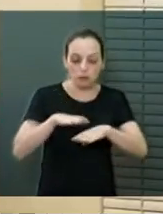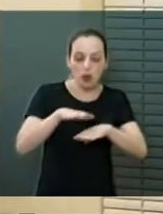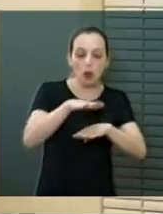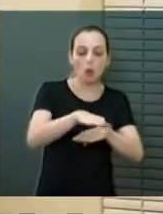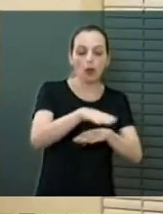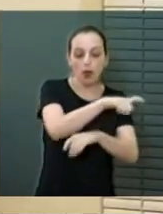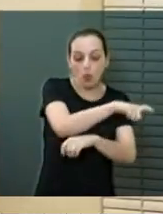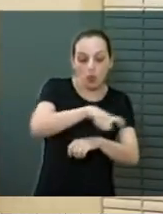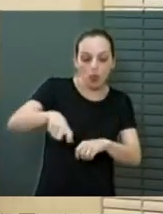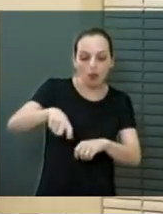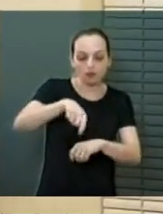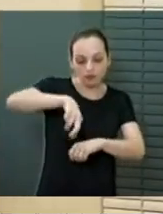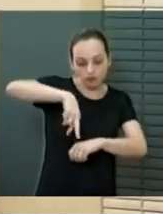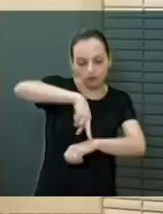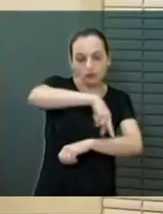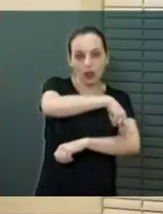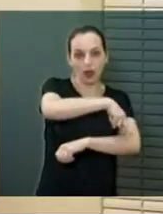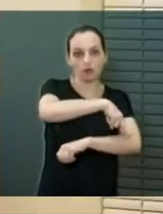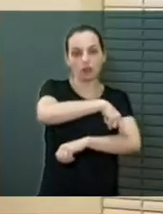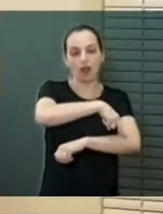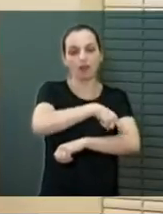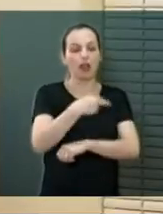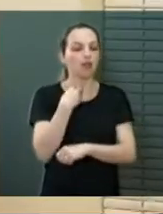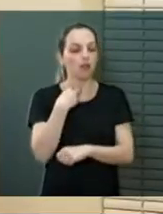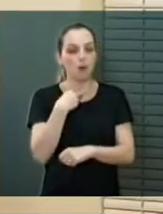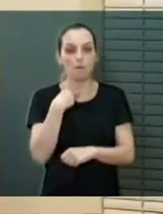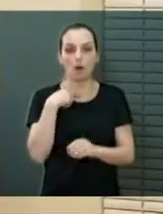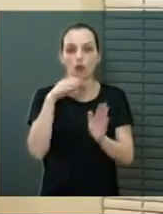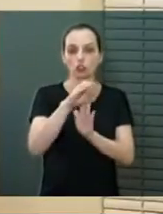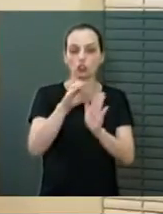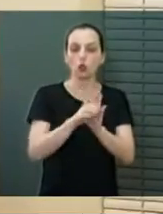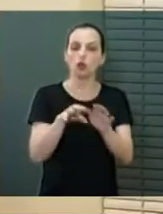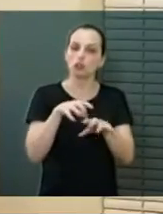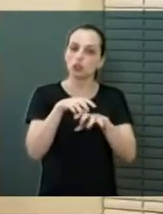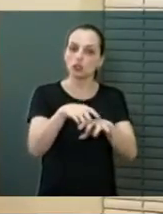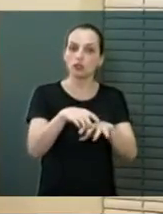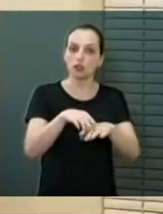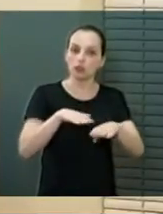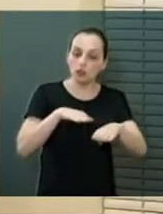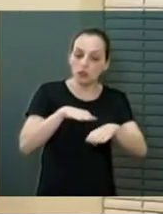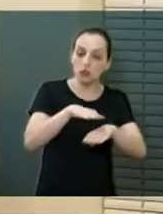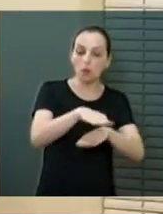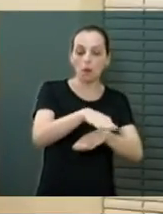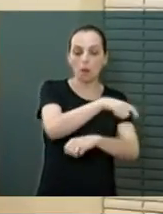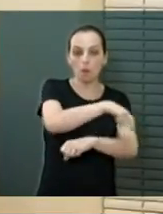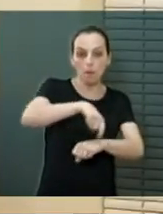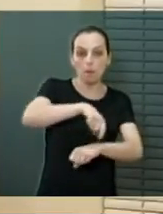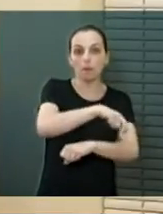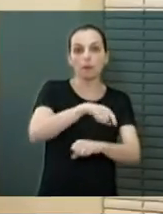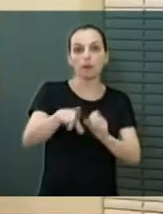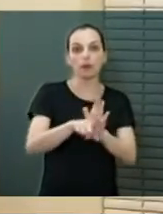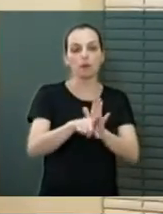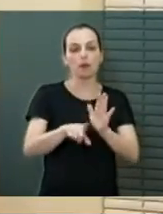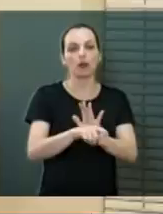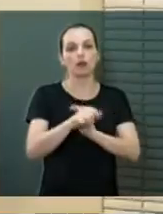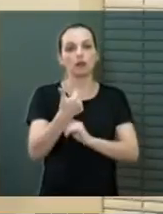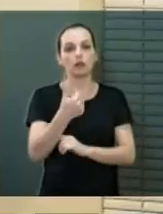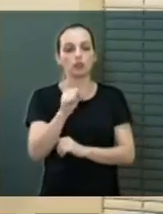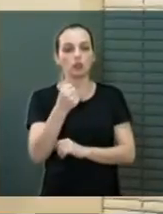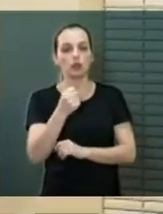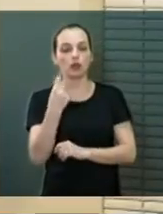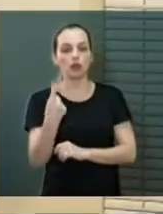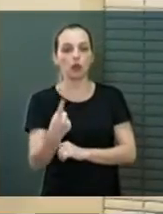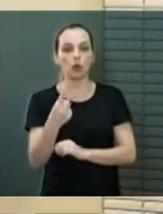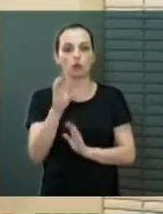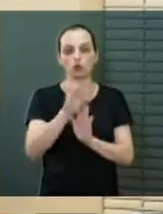6º, do Código de Trânsito Brasileiro. É proibido estacionar o carro também no passeio público. Lei 181, inciso número 4º,